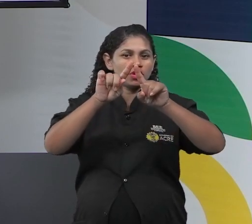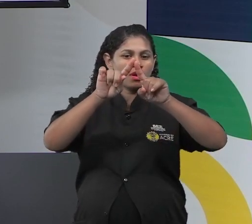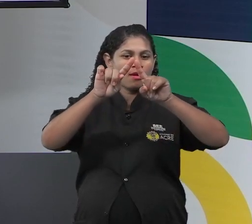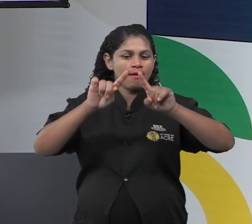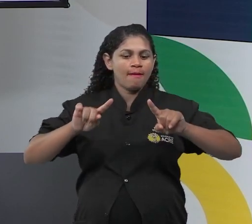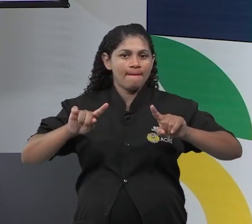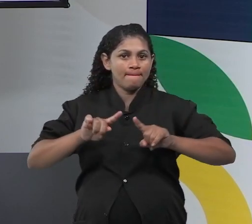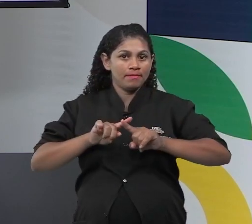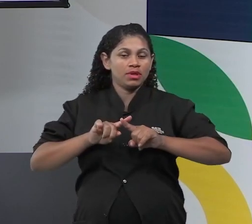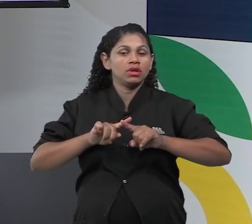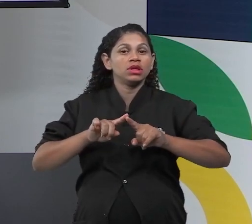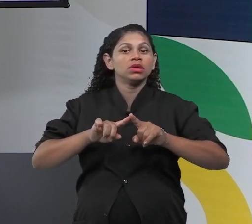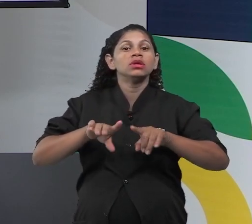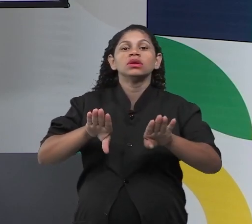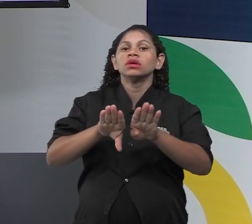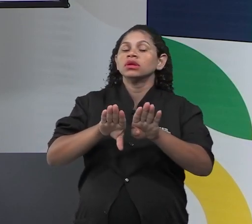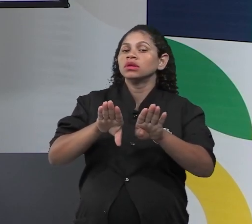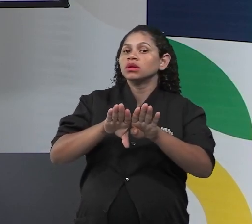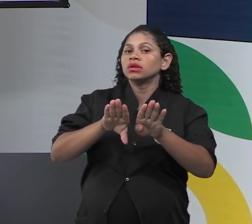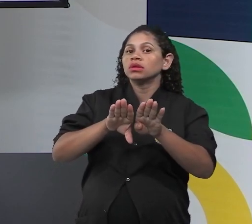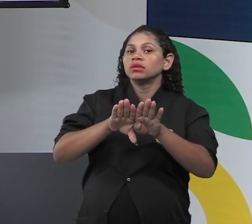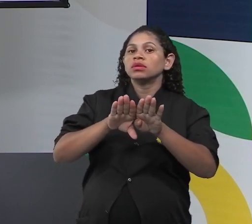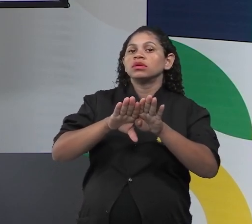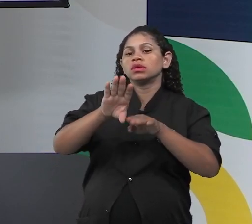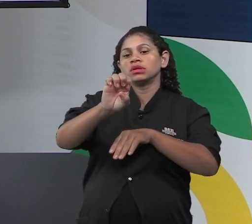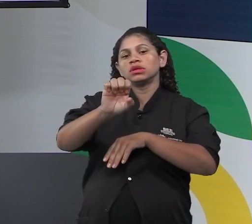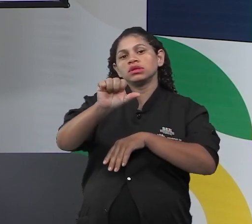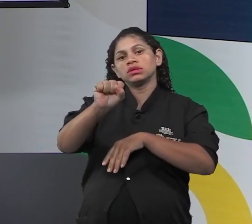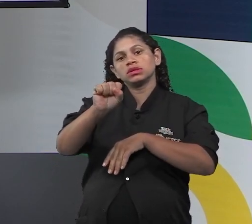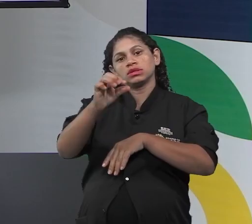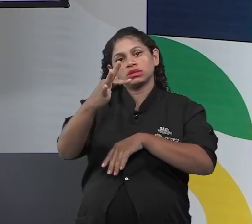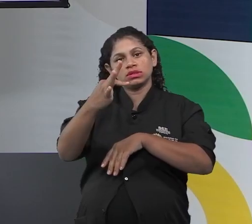e a esfera. Vamos lá.